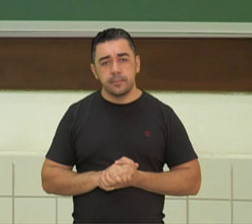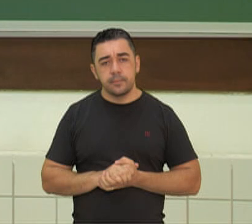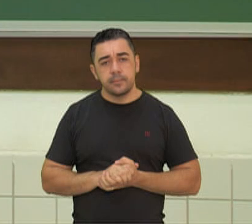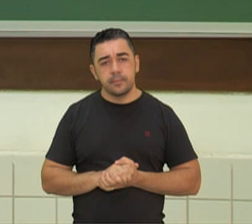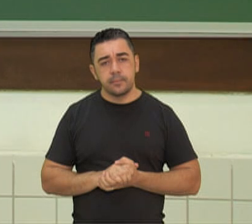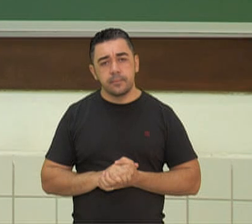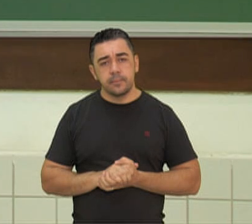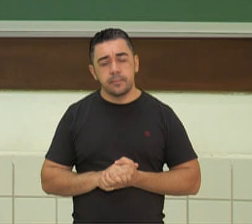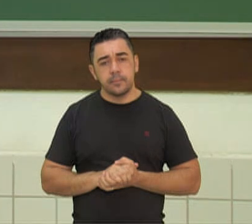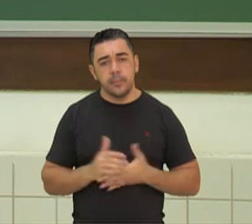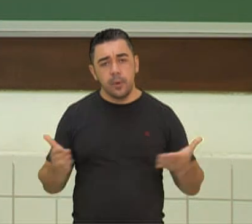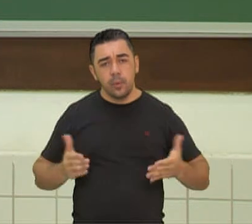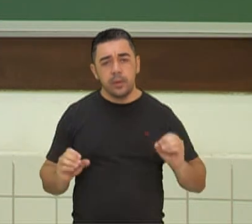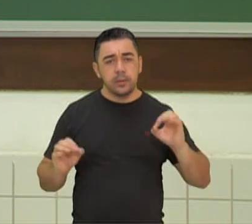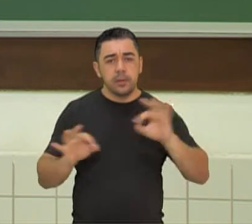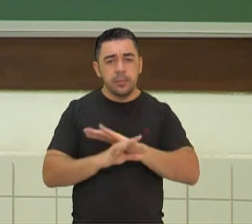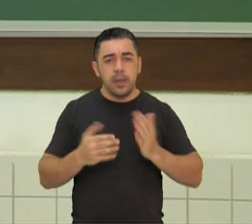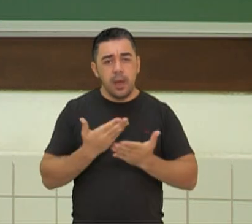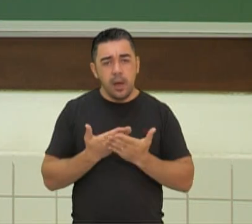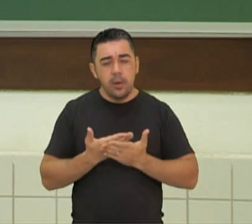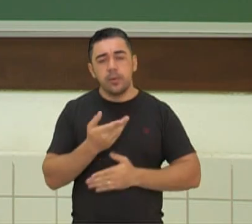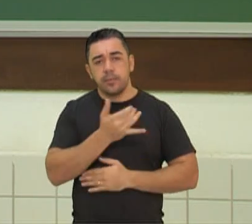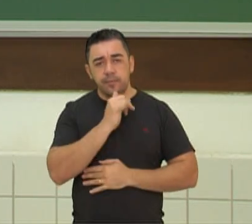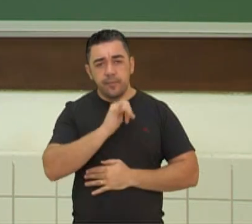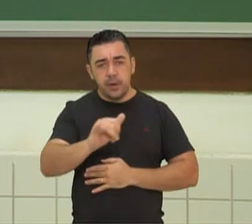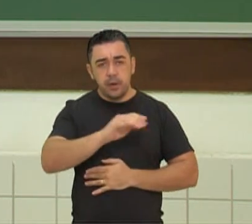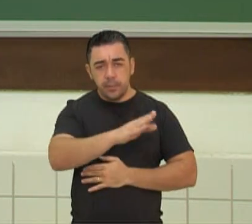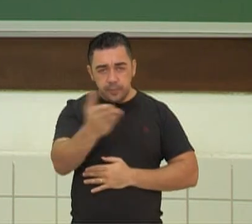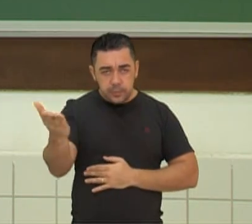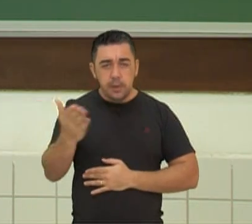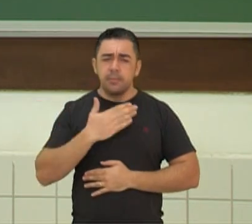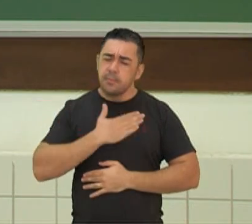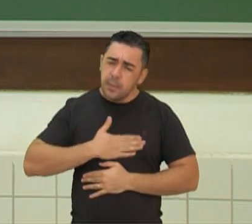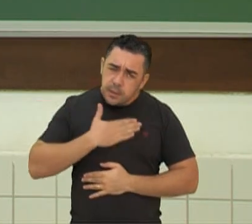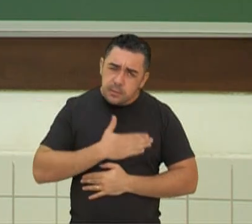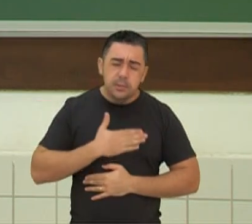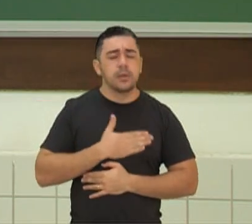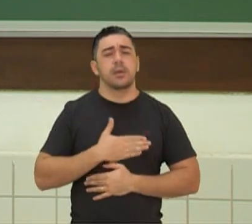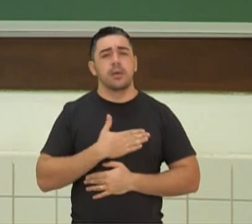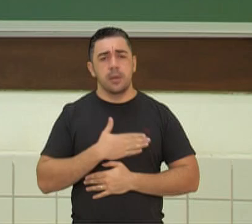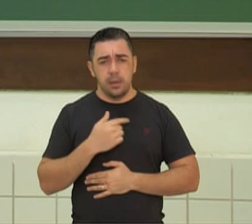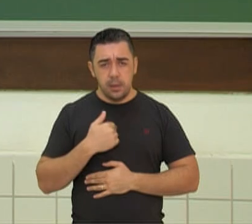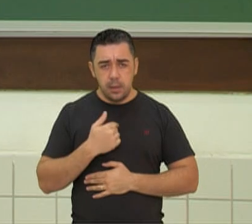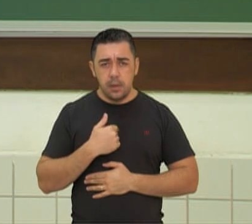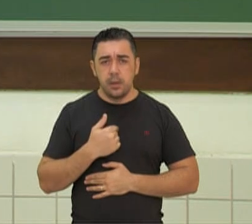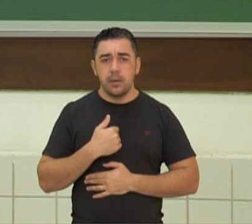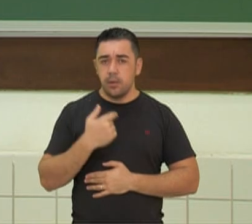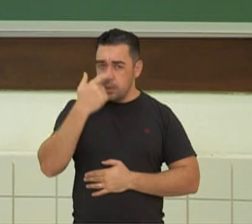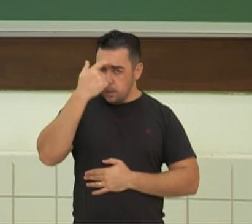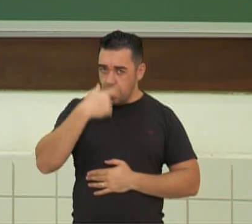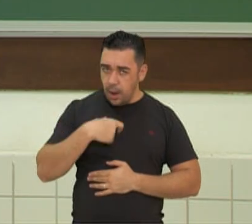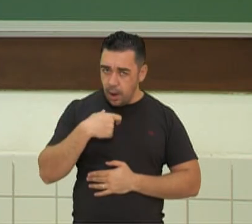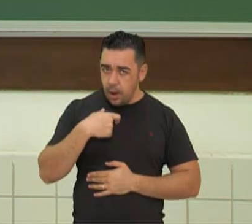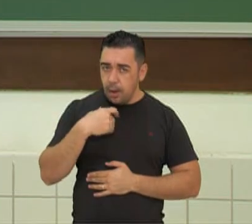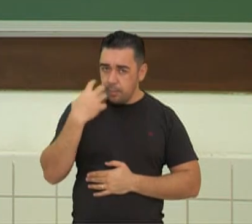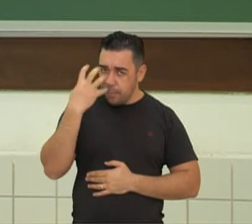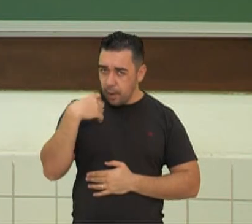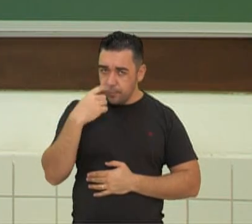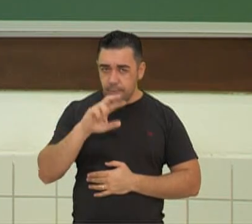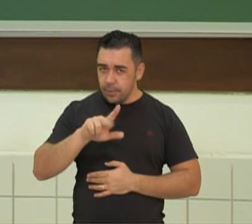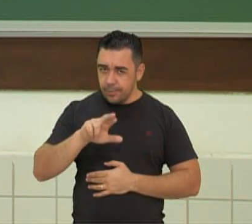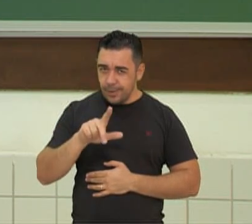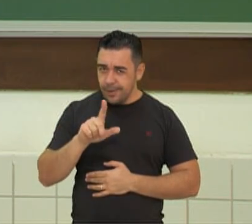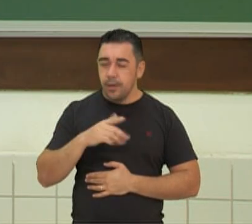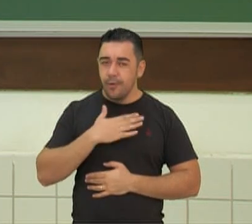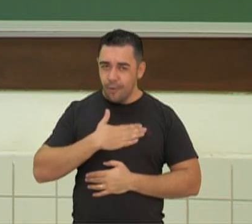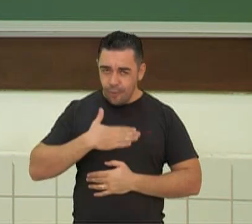O professor gostaria de terminar a aula de hoje dizendo para vocês que foi um prazer muito grande. Eu só tenho essa cara de bravo, tá? Eu